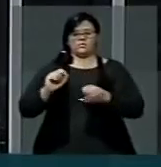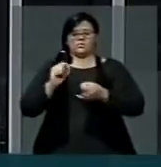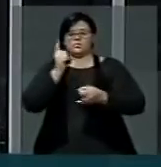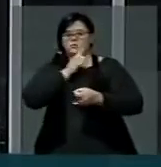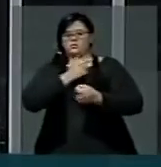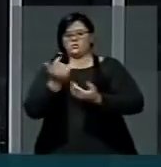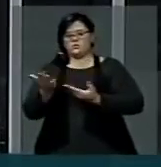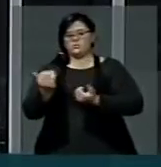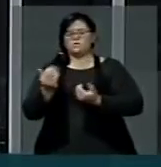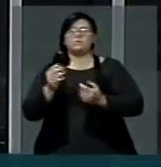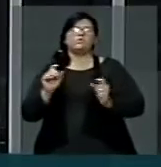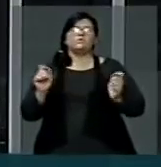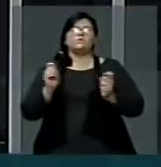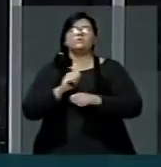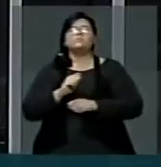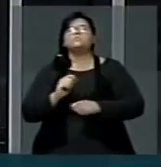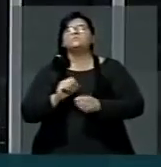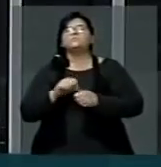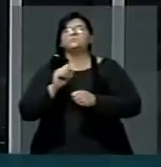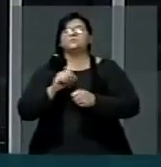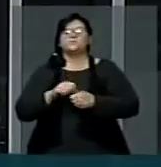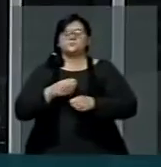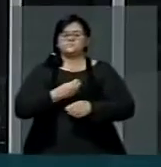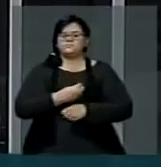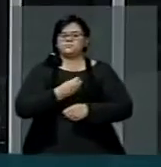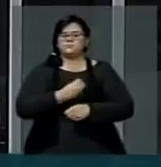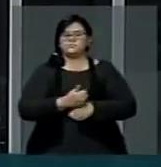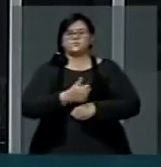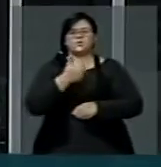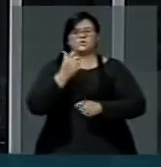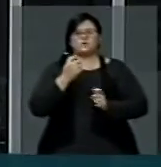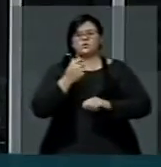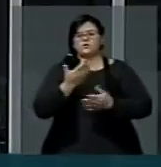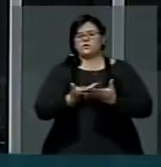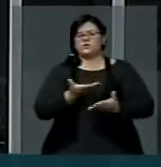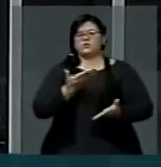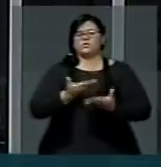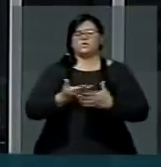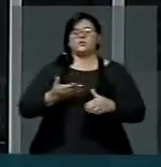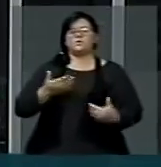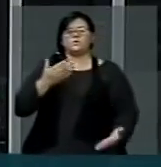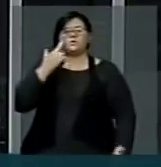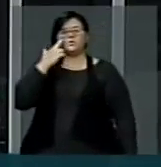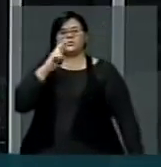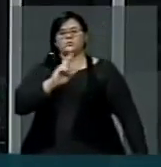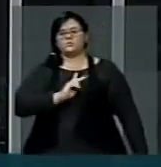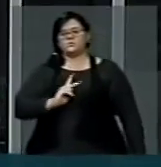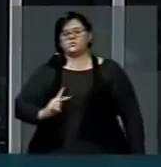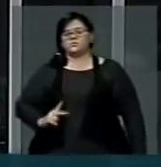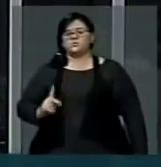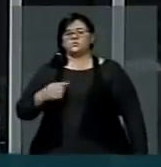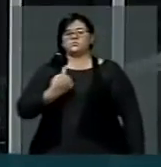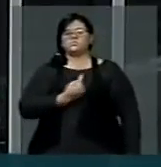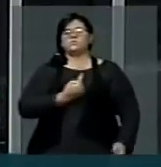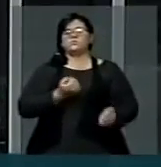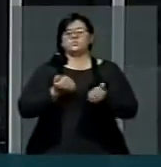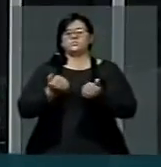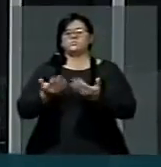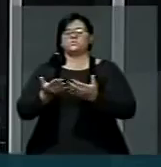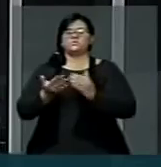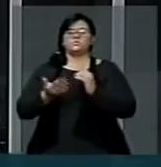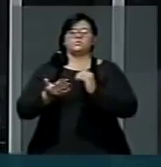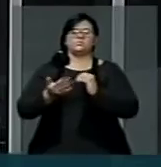juventude possa se qualificar, possa estudar. Então, senhor presidente, nós temos dedicado boa parte do nosso